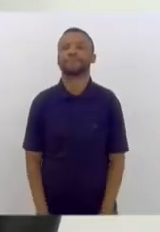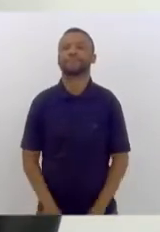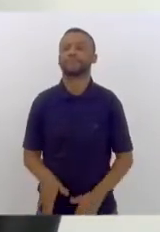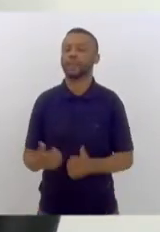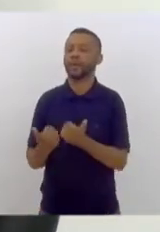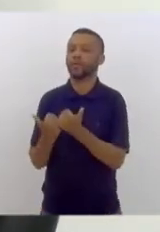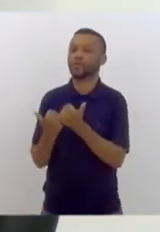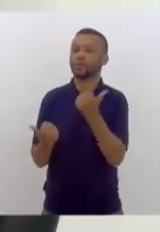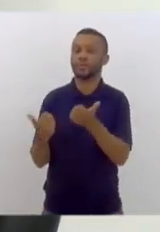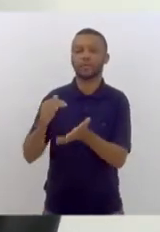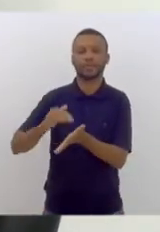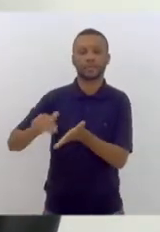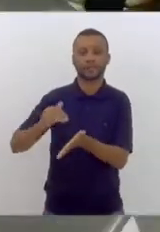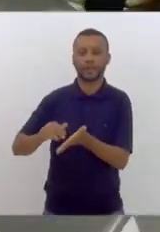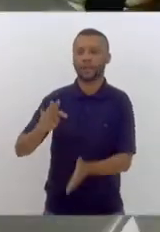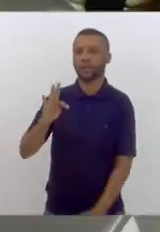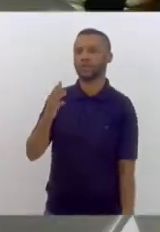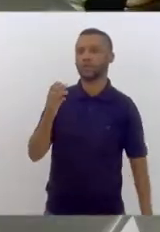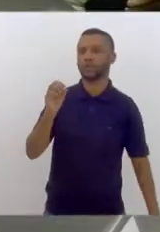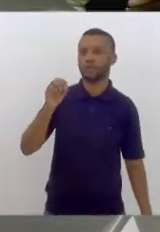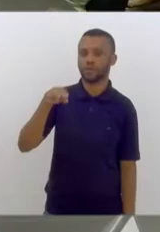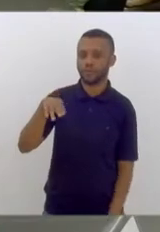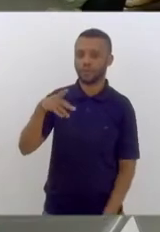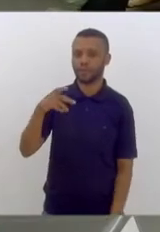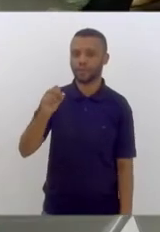Subsecretário Thompson.